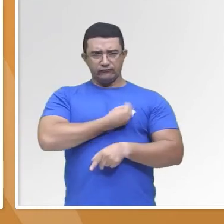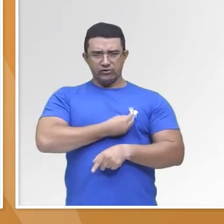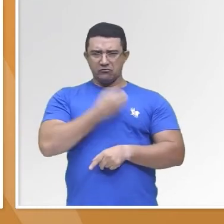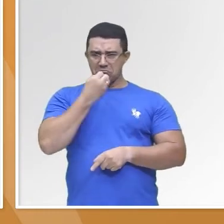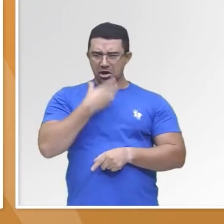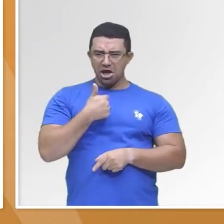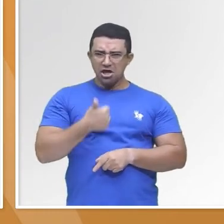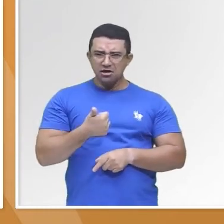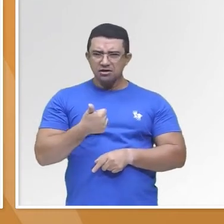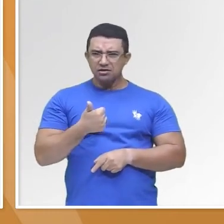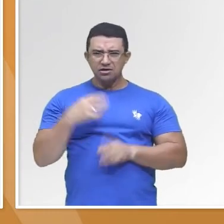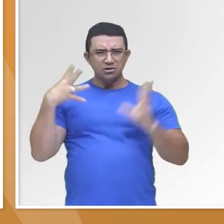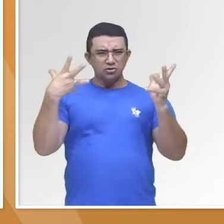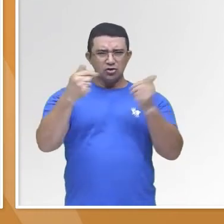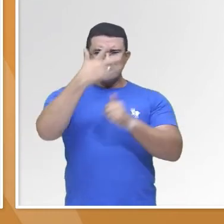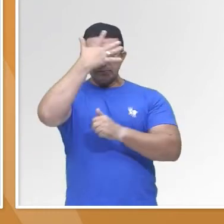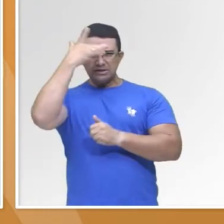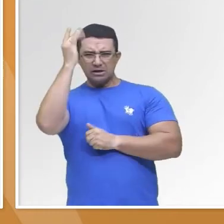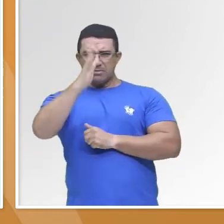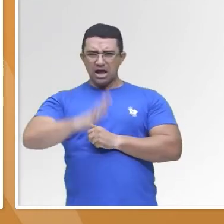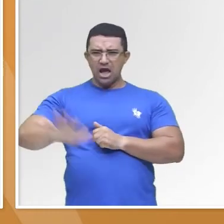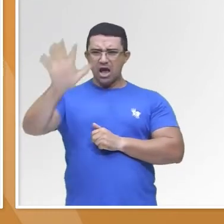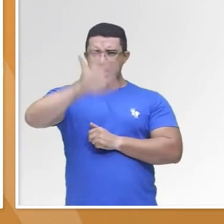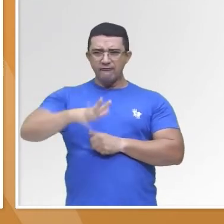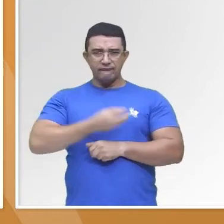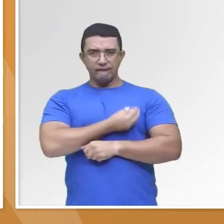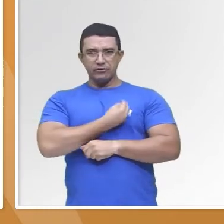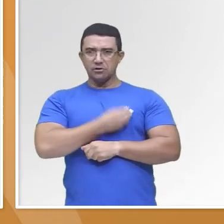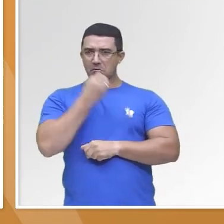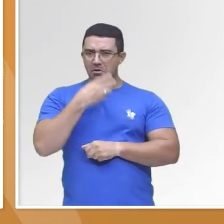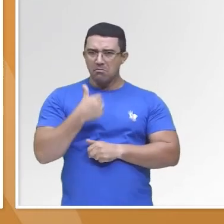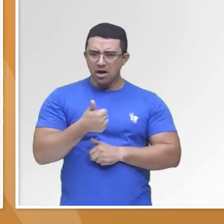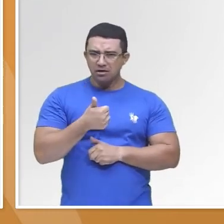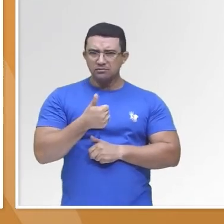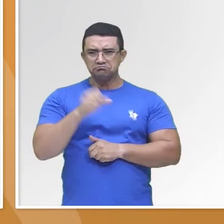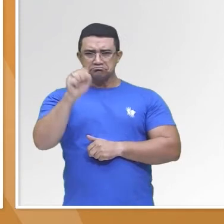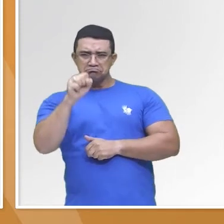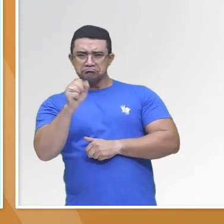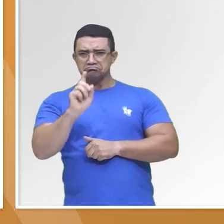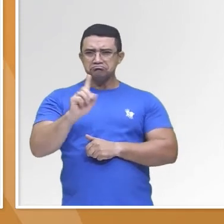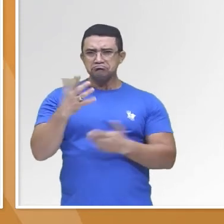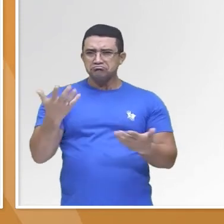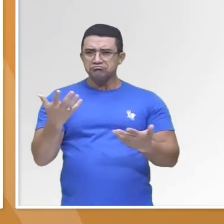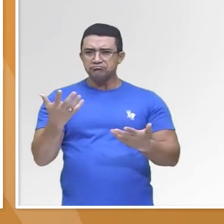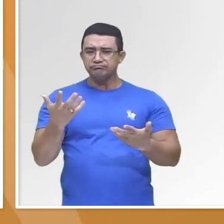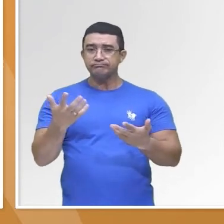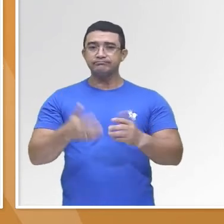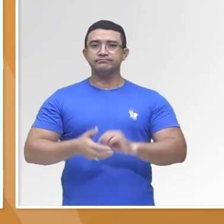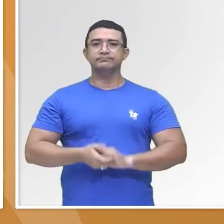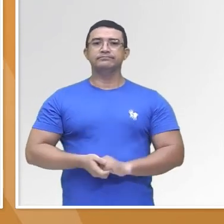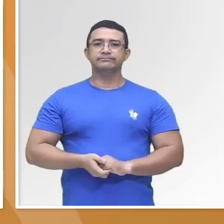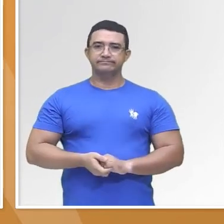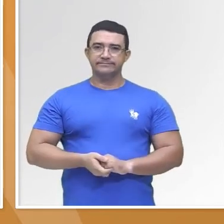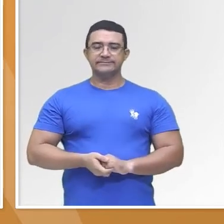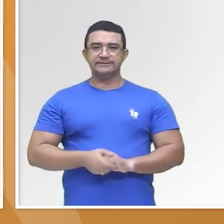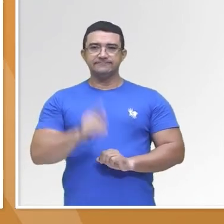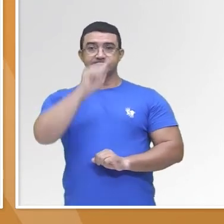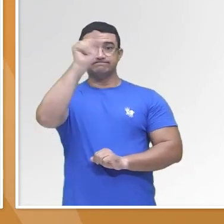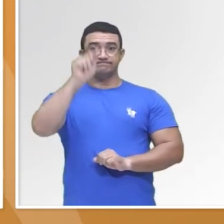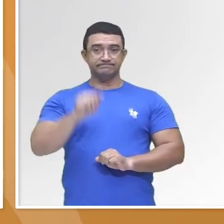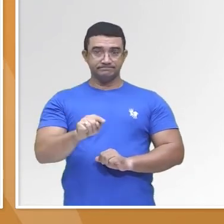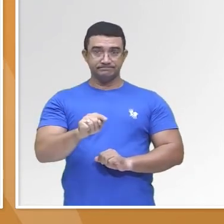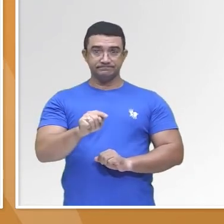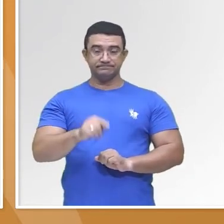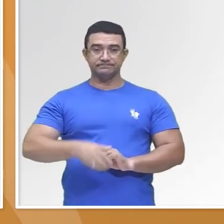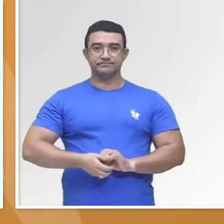a população do território brasileiro vive bem, né, ou não, né? Então, eis o questionamento aí para vocês,